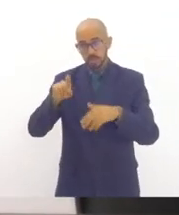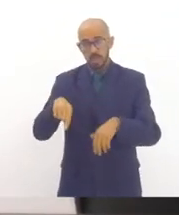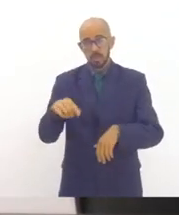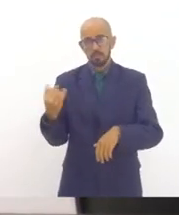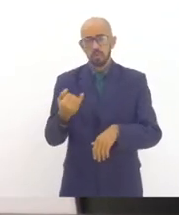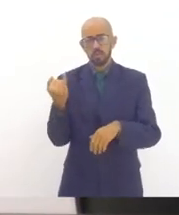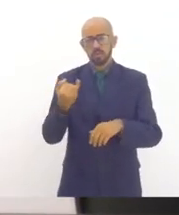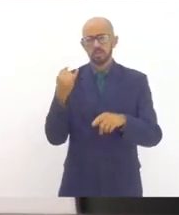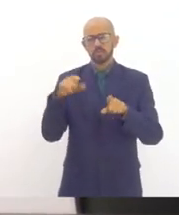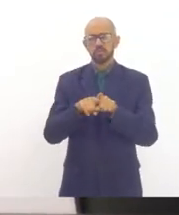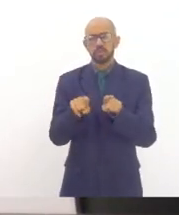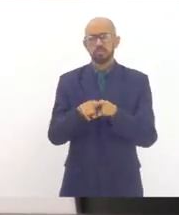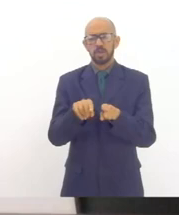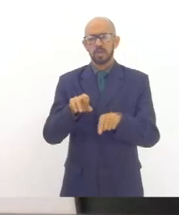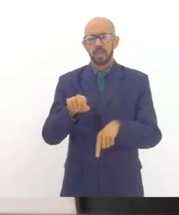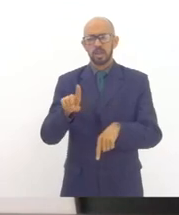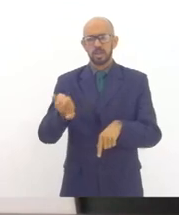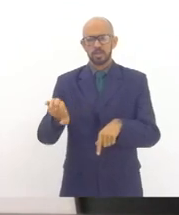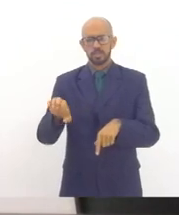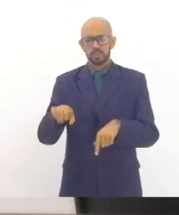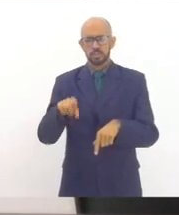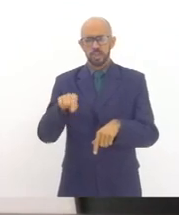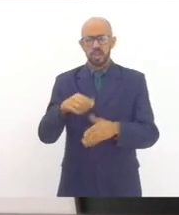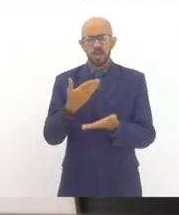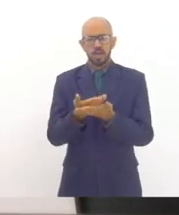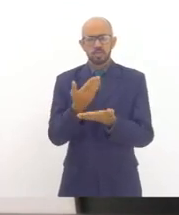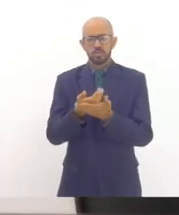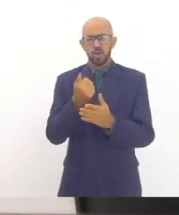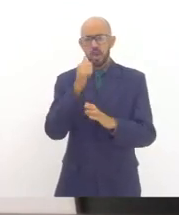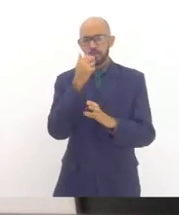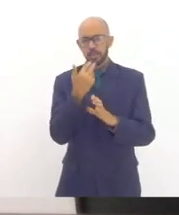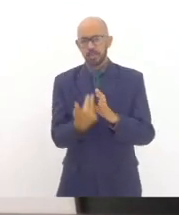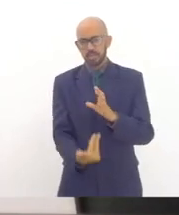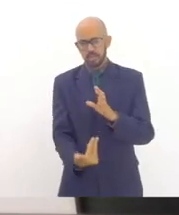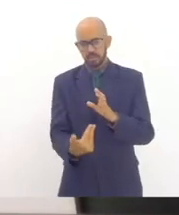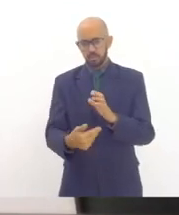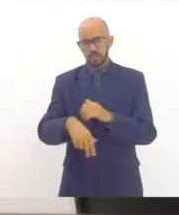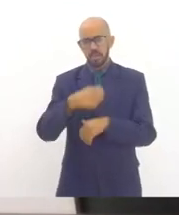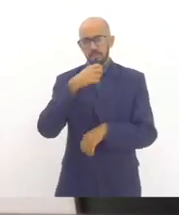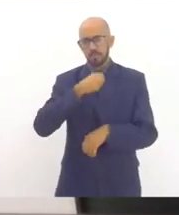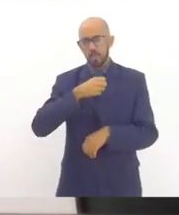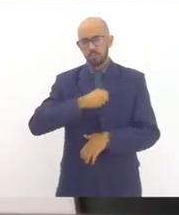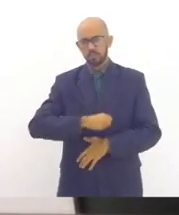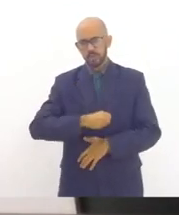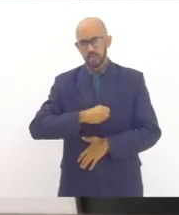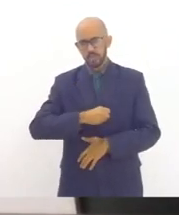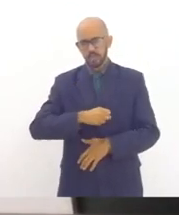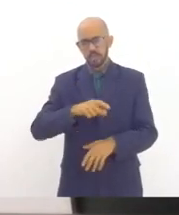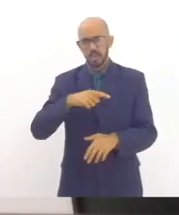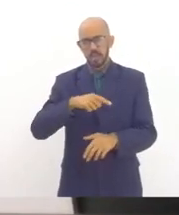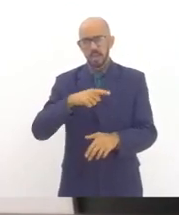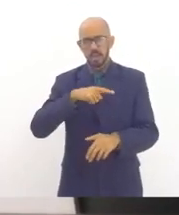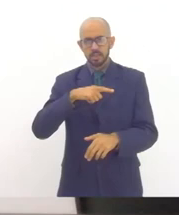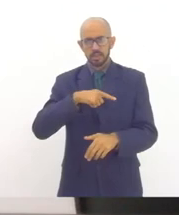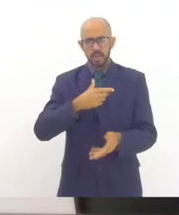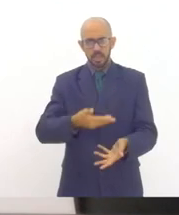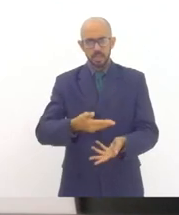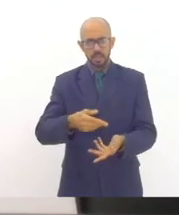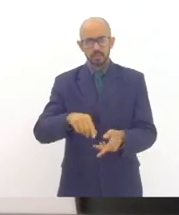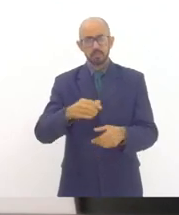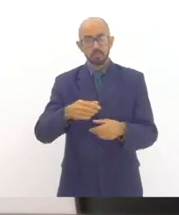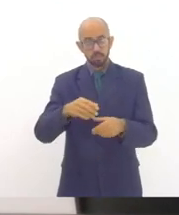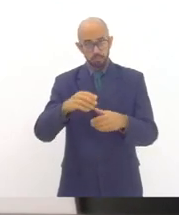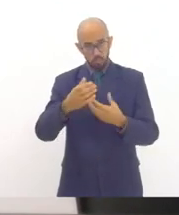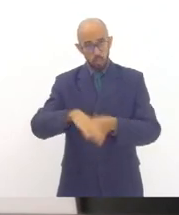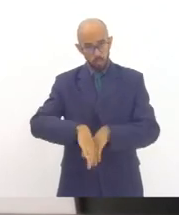importante na nossa rede. Nós temos uma escola bilíngue, que é a Escola Municipal Paulo Freire, e ela procura atender, nós temos professores concursados nessa área,